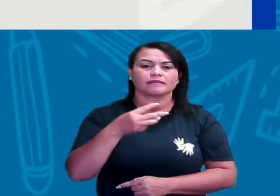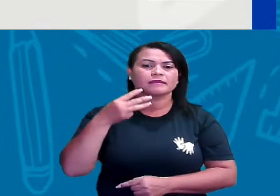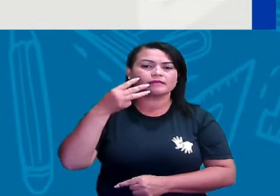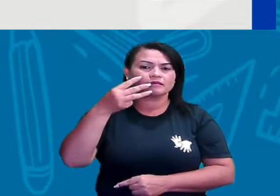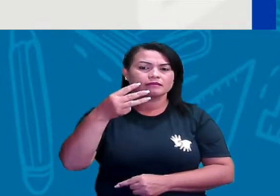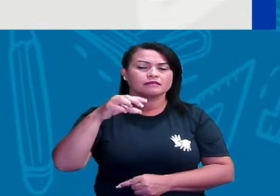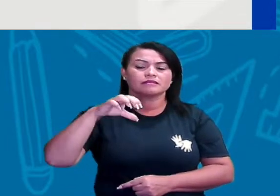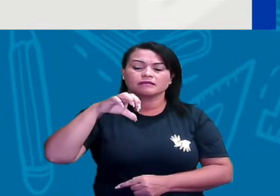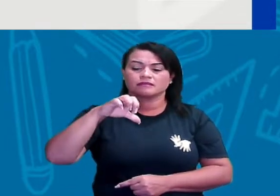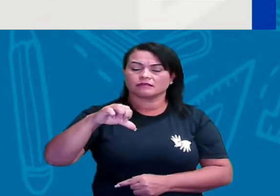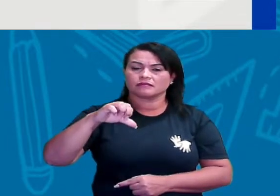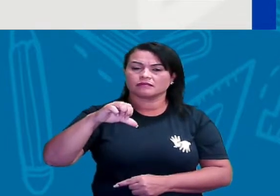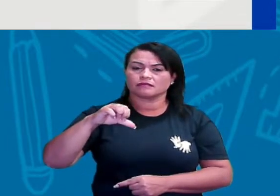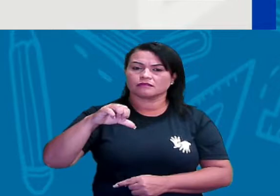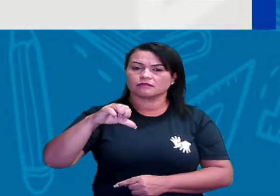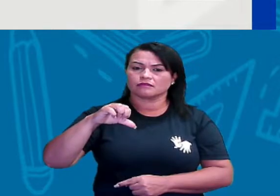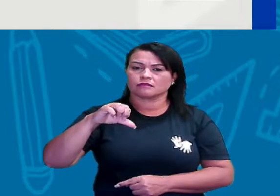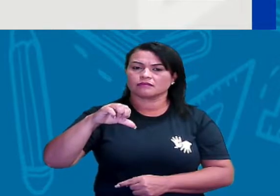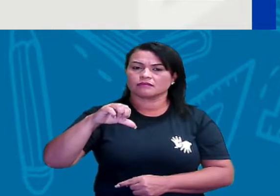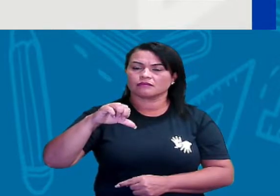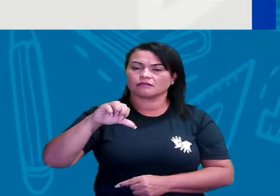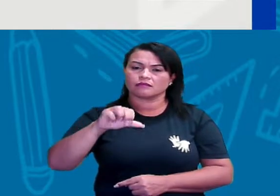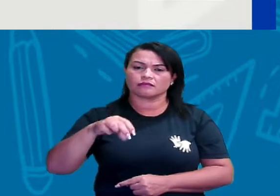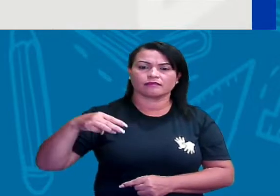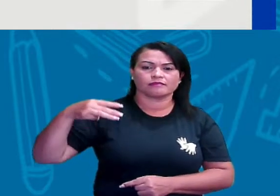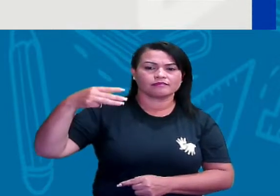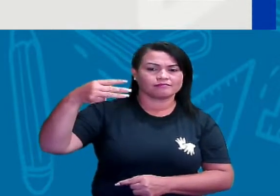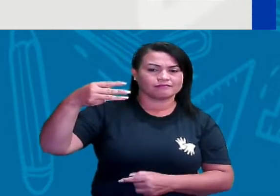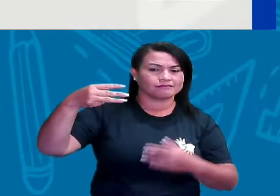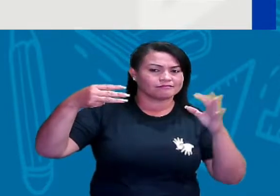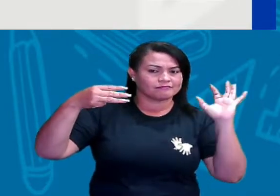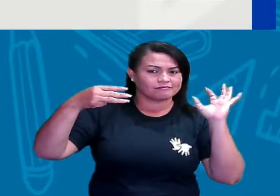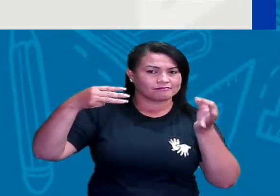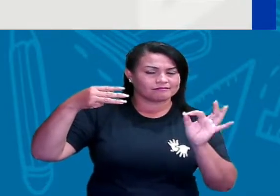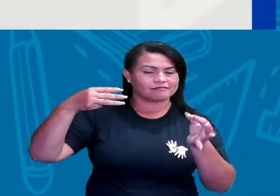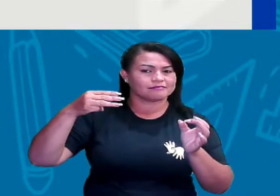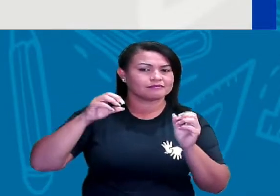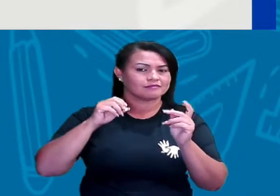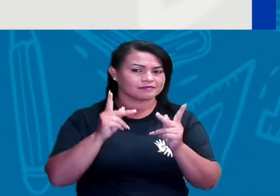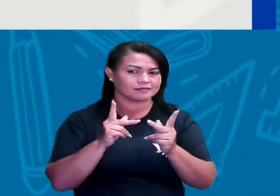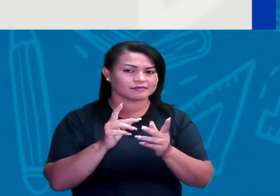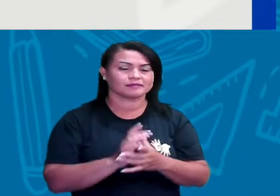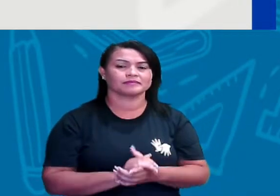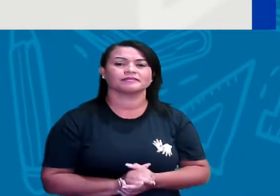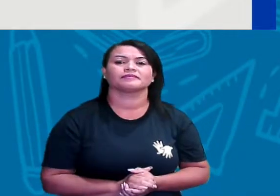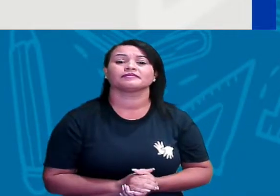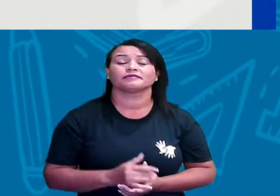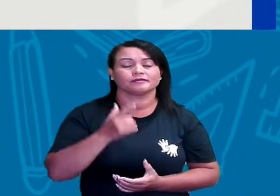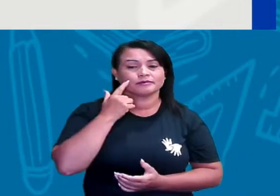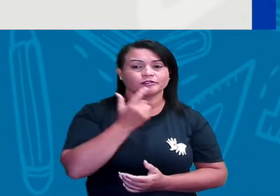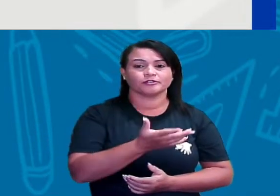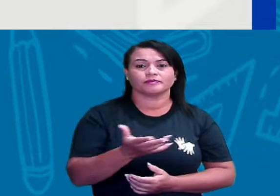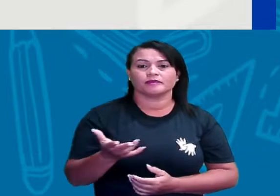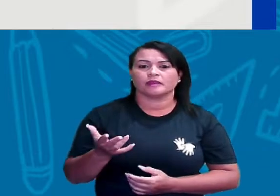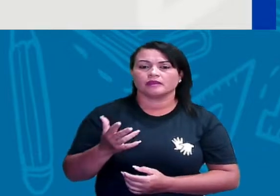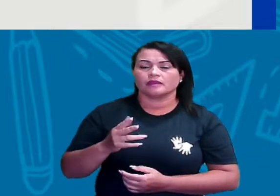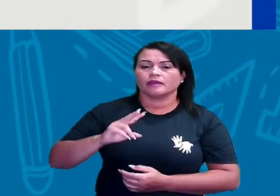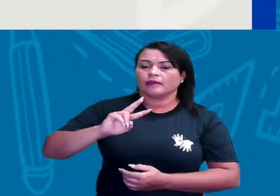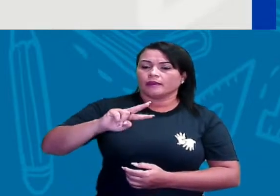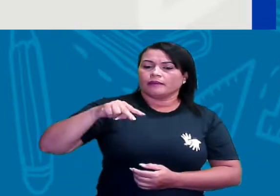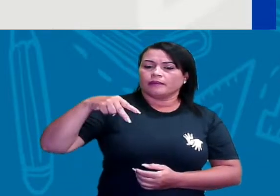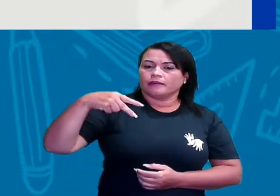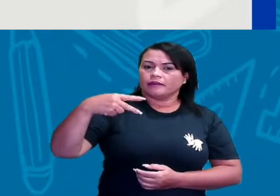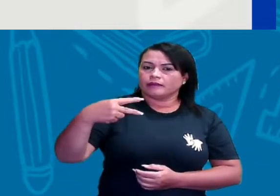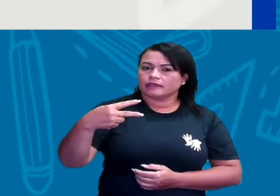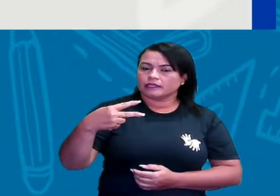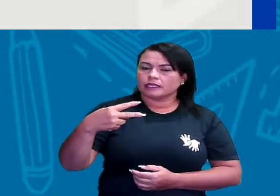e 9 elevado a 3, tá certo? Ok? Então, vamos lá, ó. Potência de